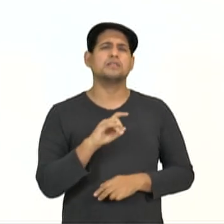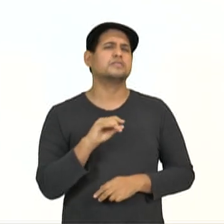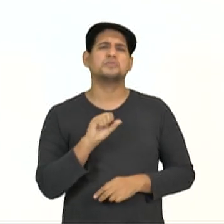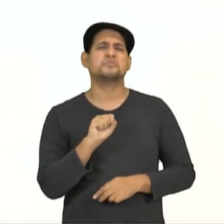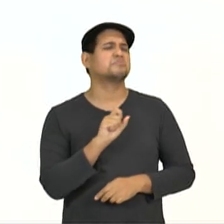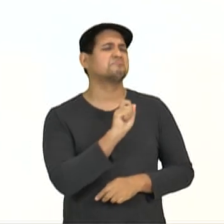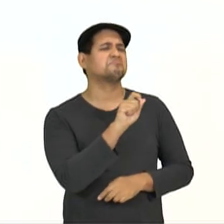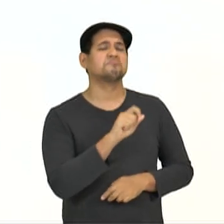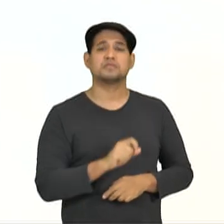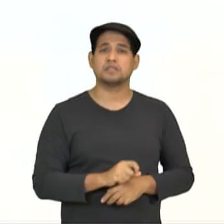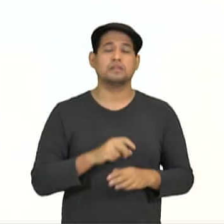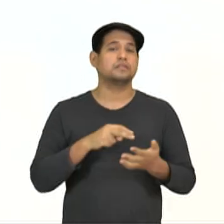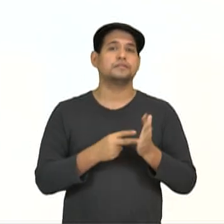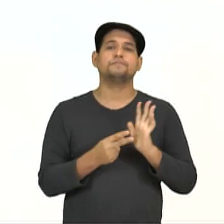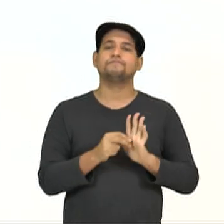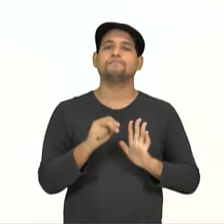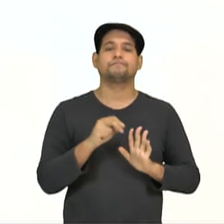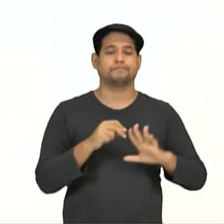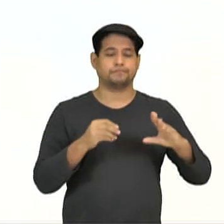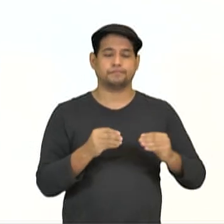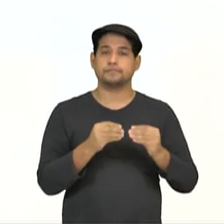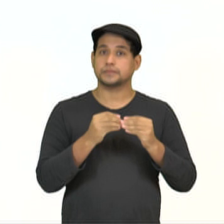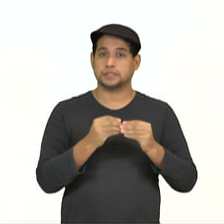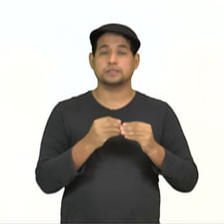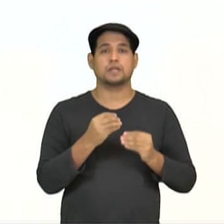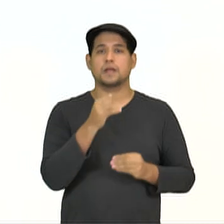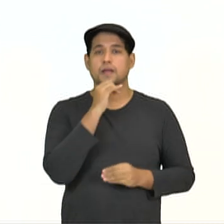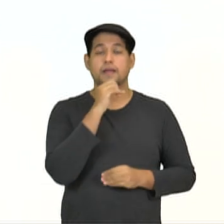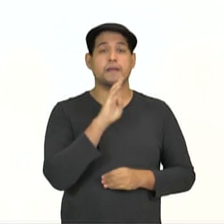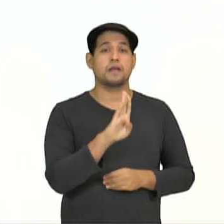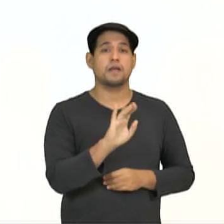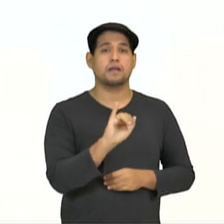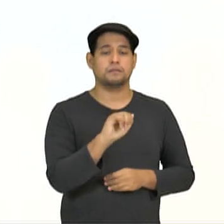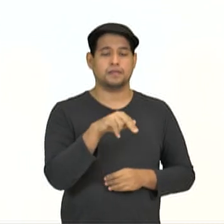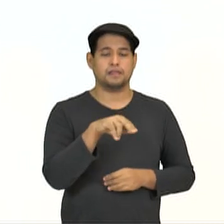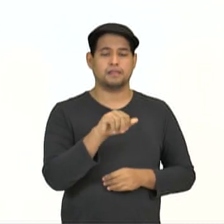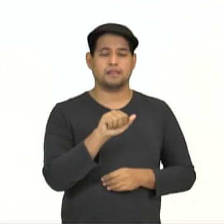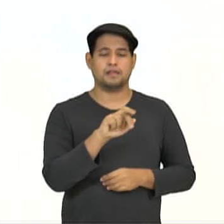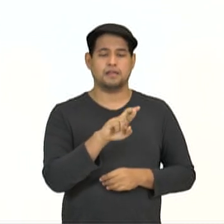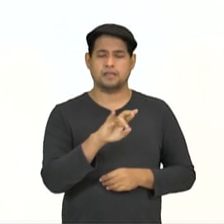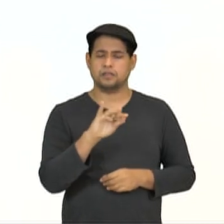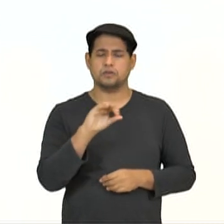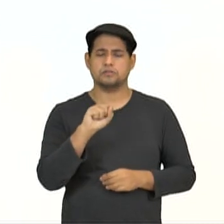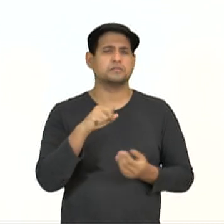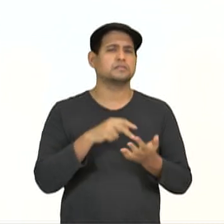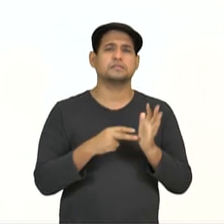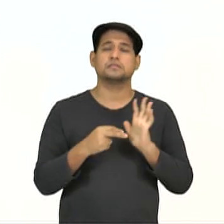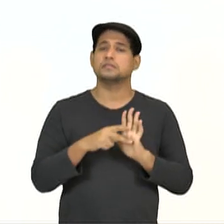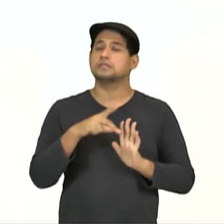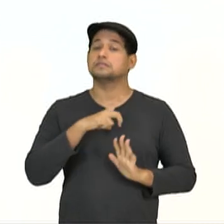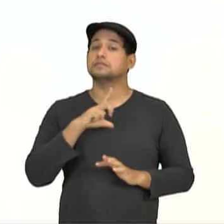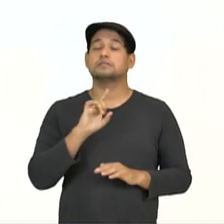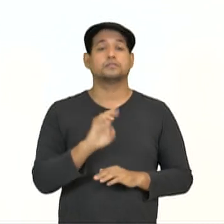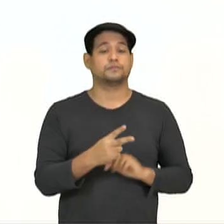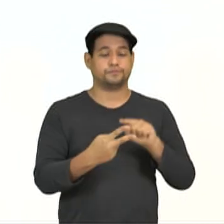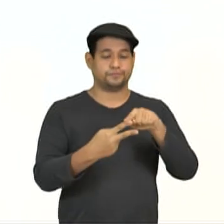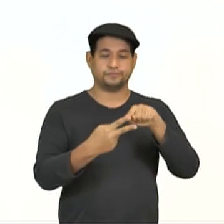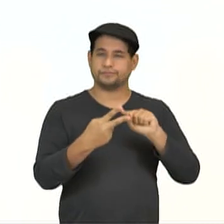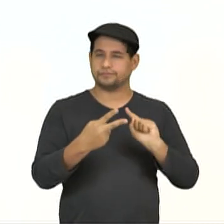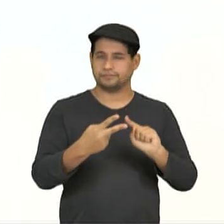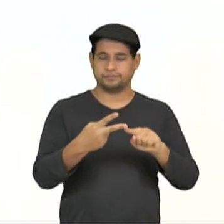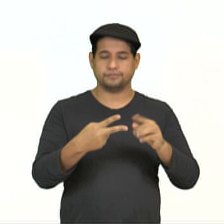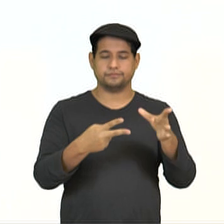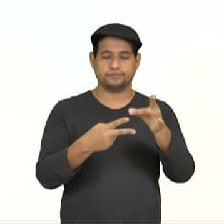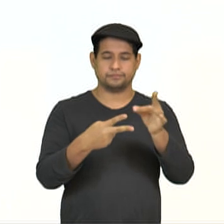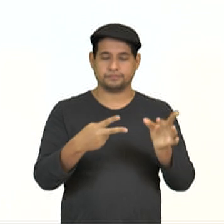Os óxidos, eles são compostos binários. Um composto binário quer dizer que ele é formado por apenas dois